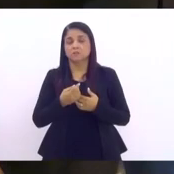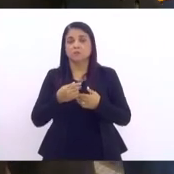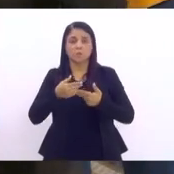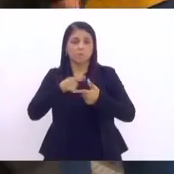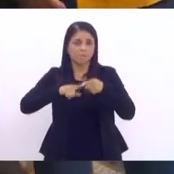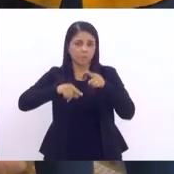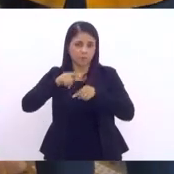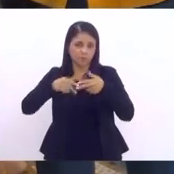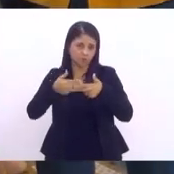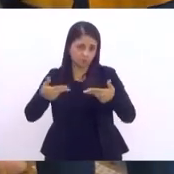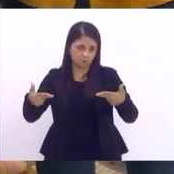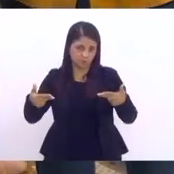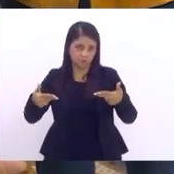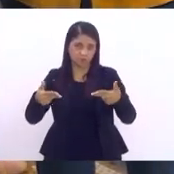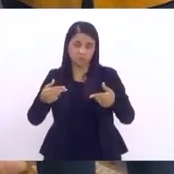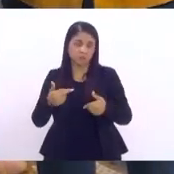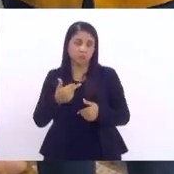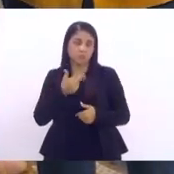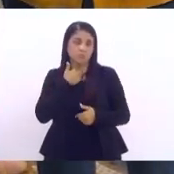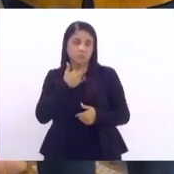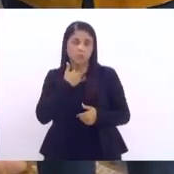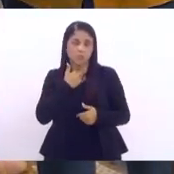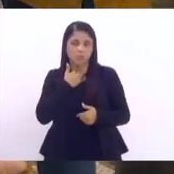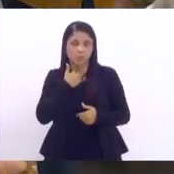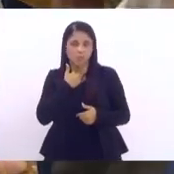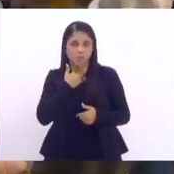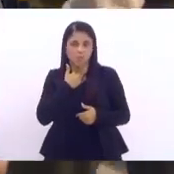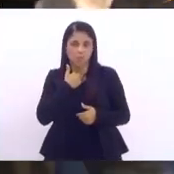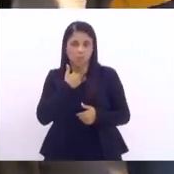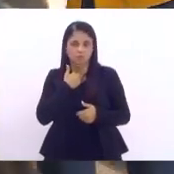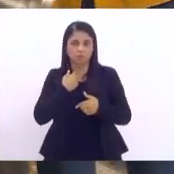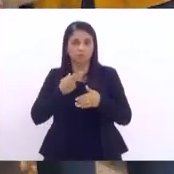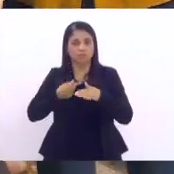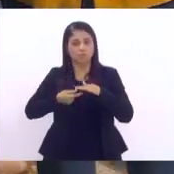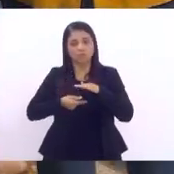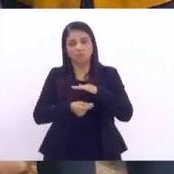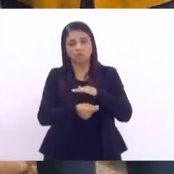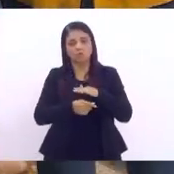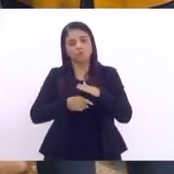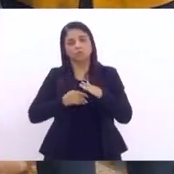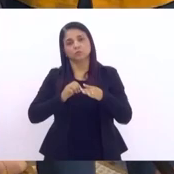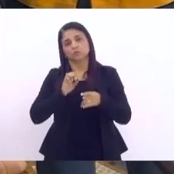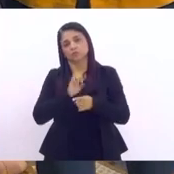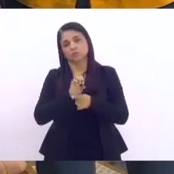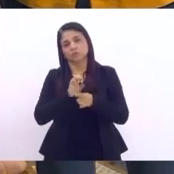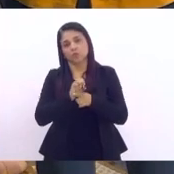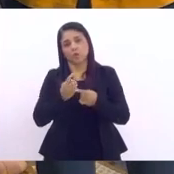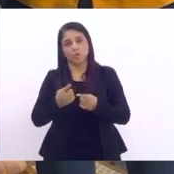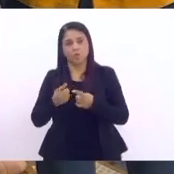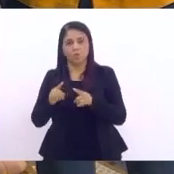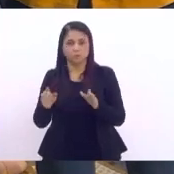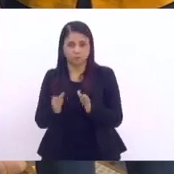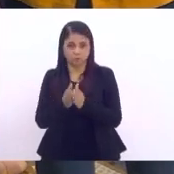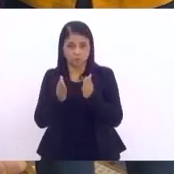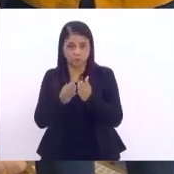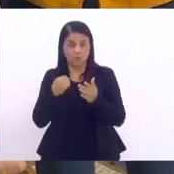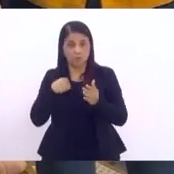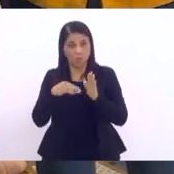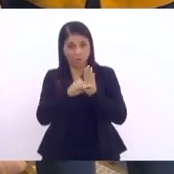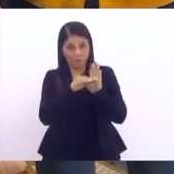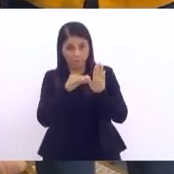pode ter o Fundo Estadual de Combate à Pobreza. Então, eu fiz uma emenda para revogar o